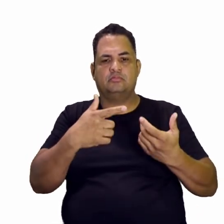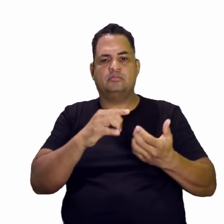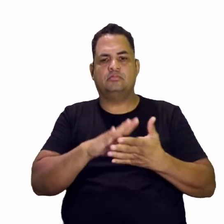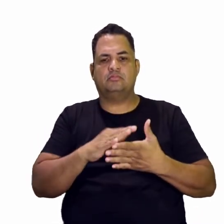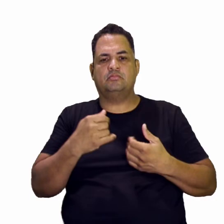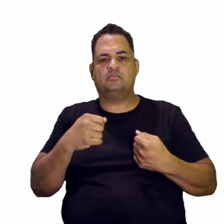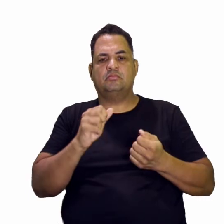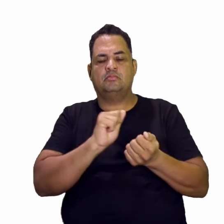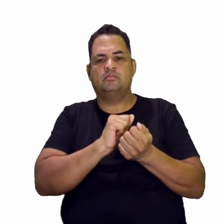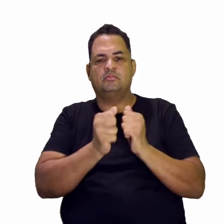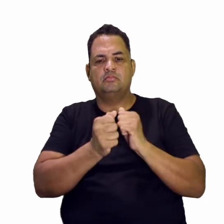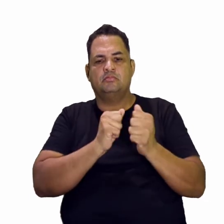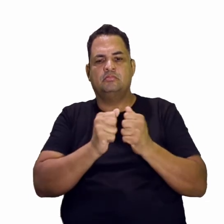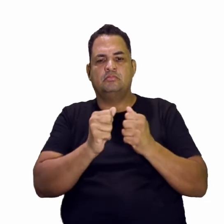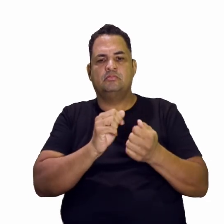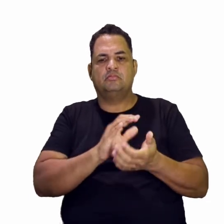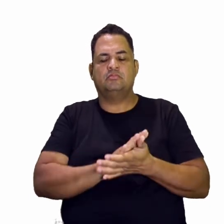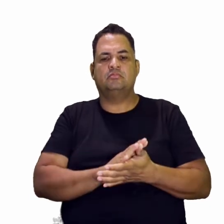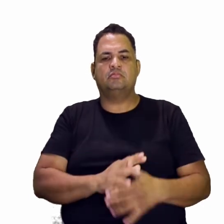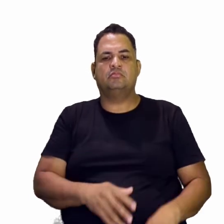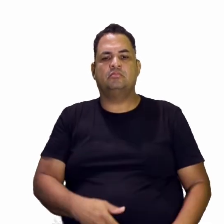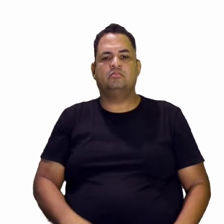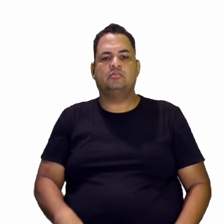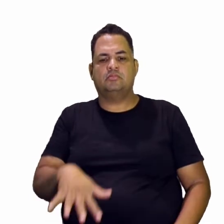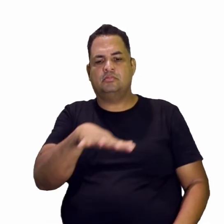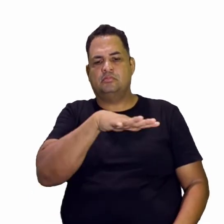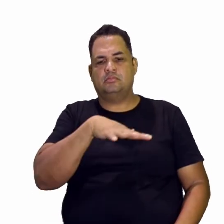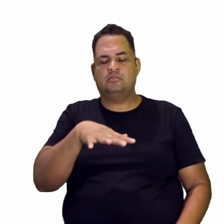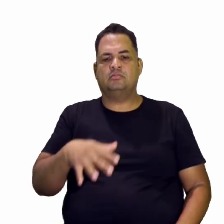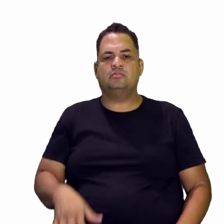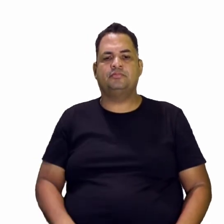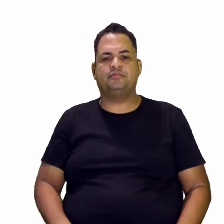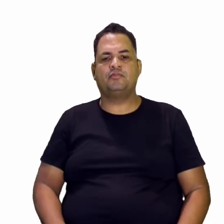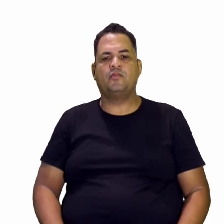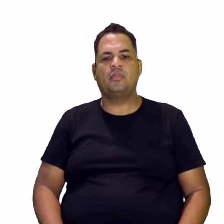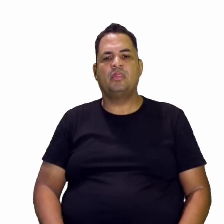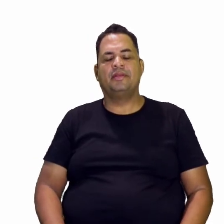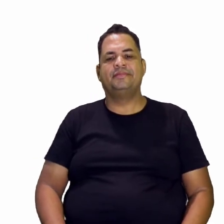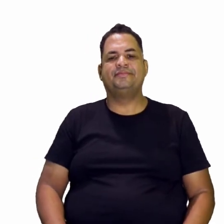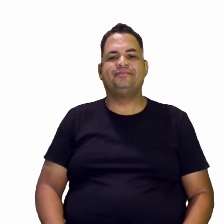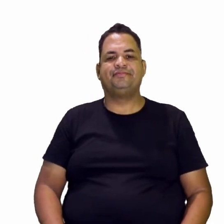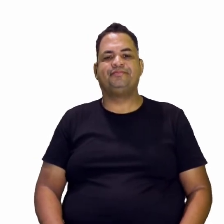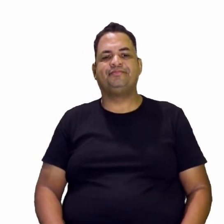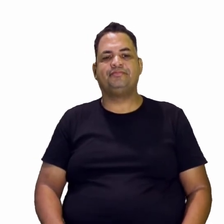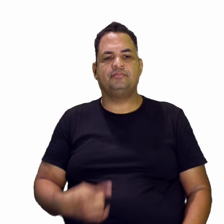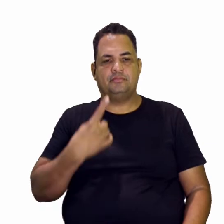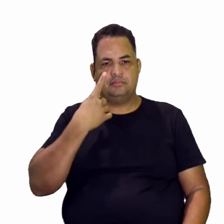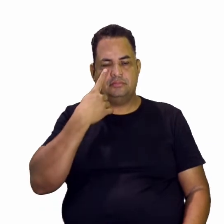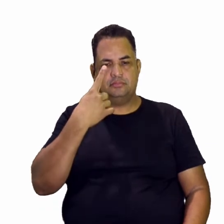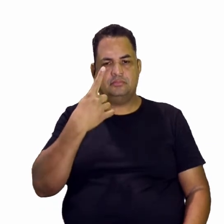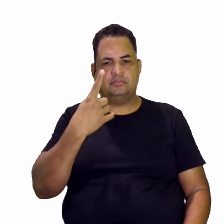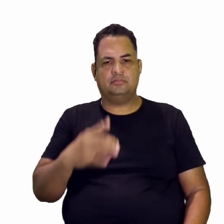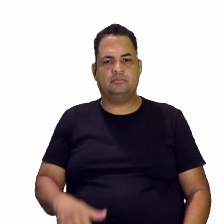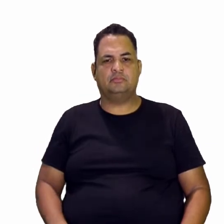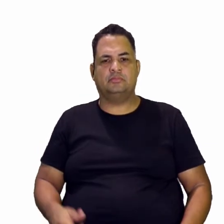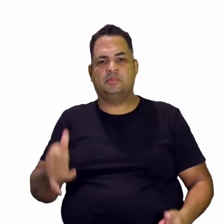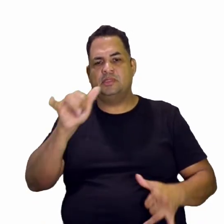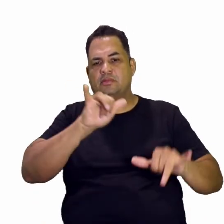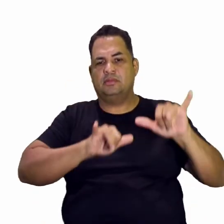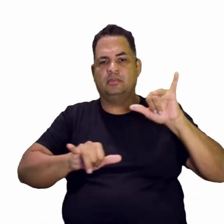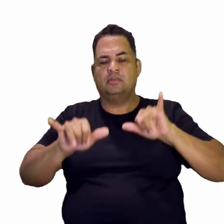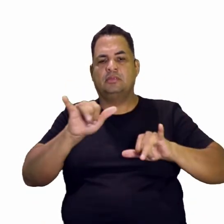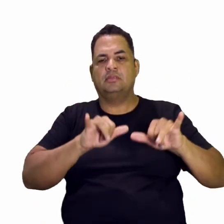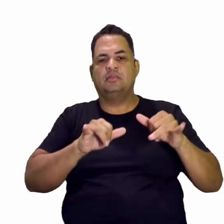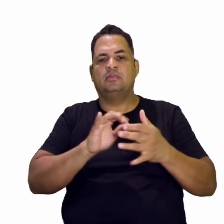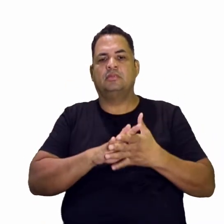tem aquele controle do ambiente interno, do ambiente externo, que a gente vai ver aquelas noções lá na química, né?